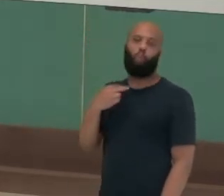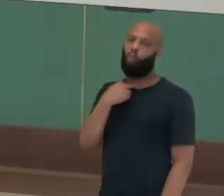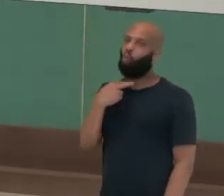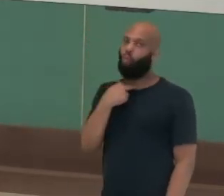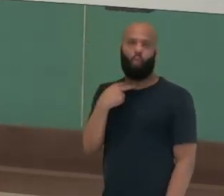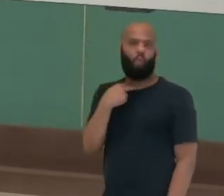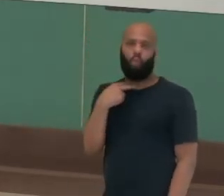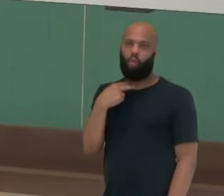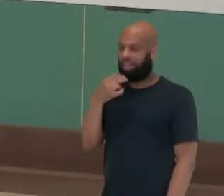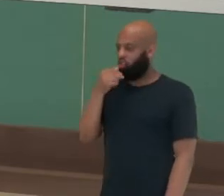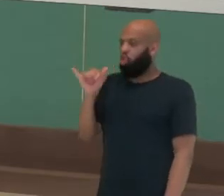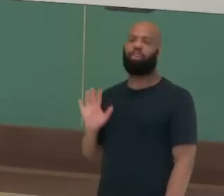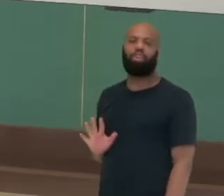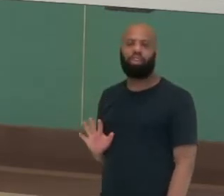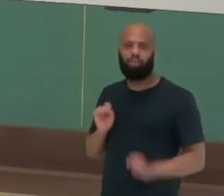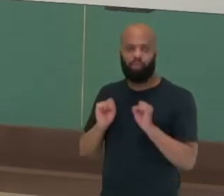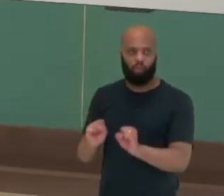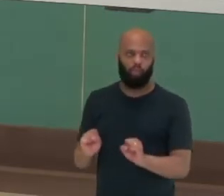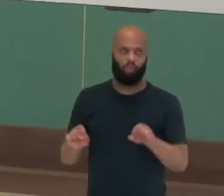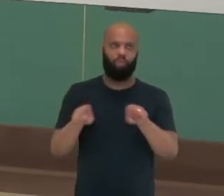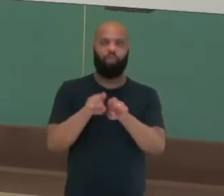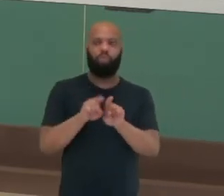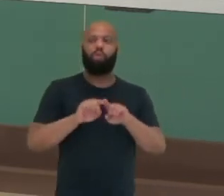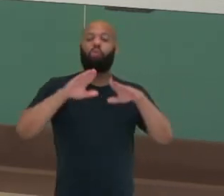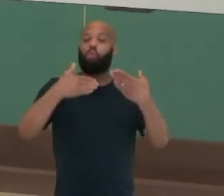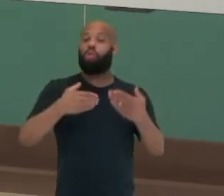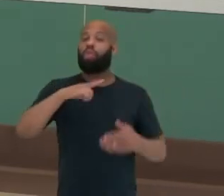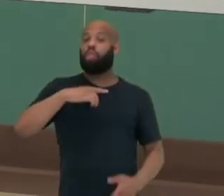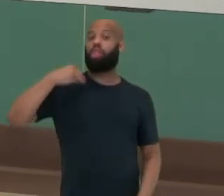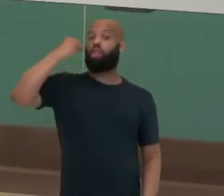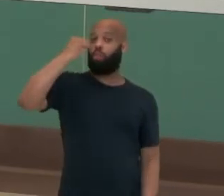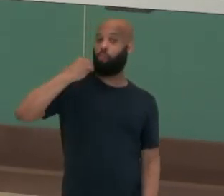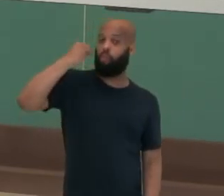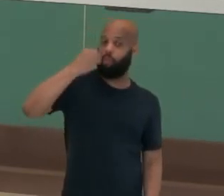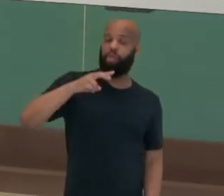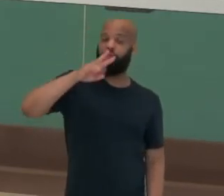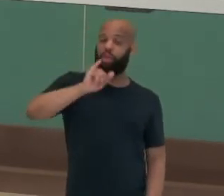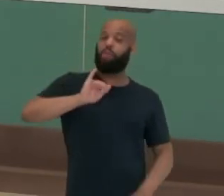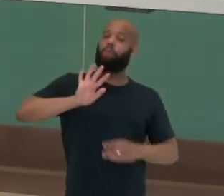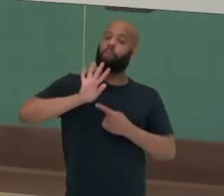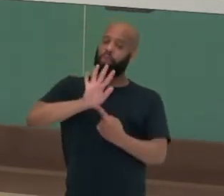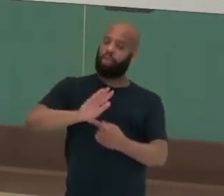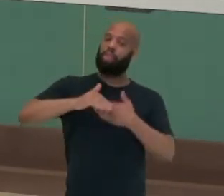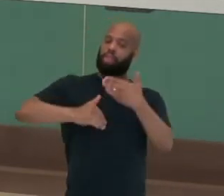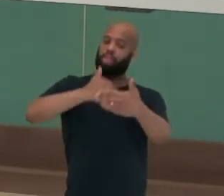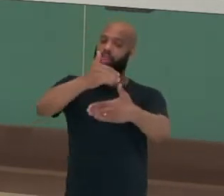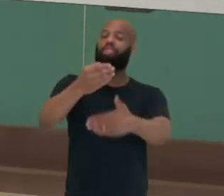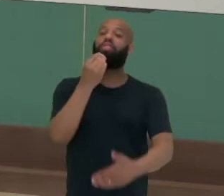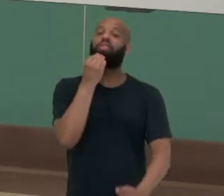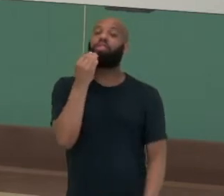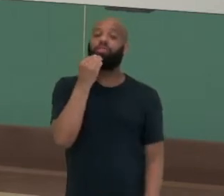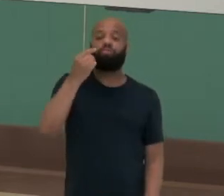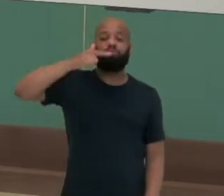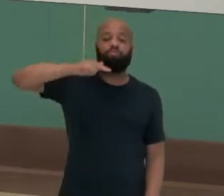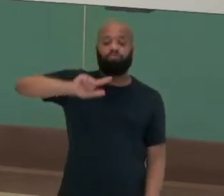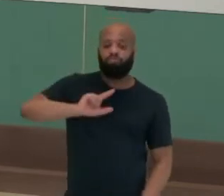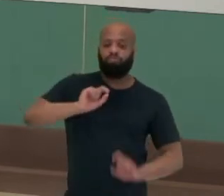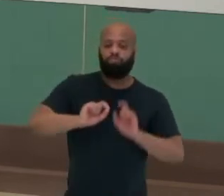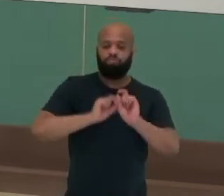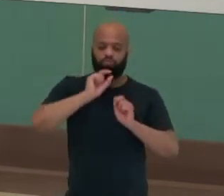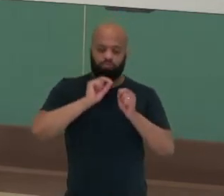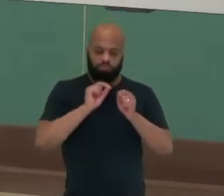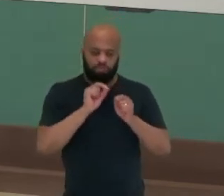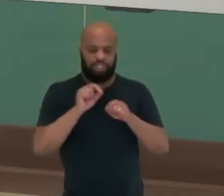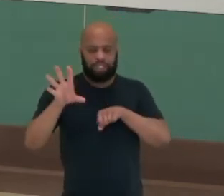fazer isso numa próxima vez, né? Então, as experiências é que nos vão dando possibilidade de